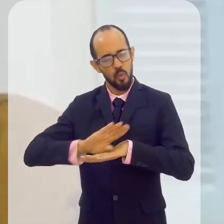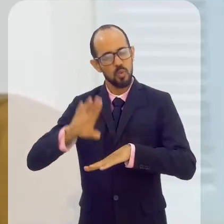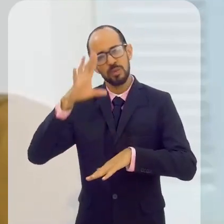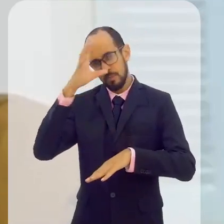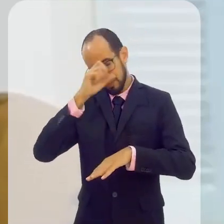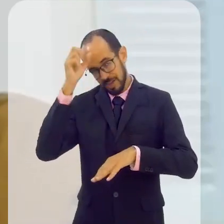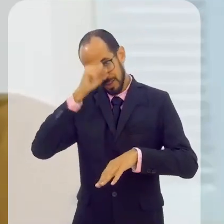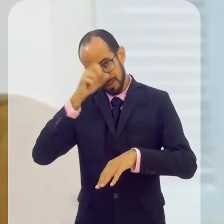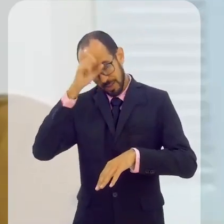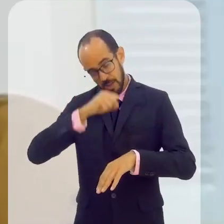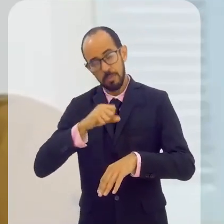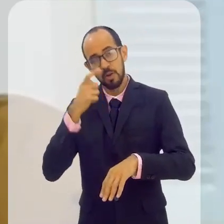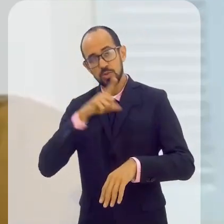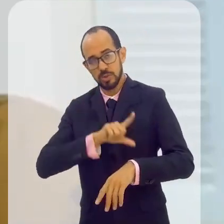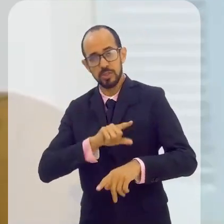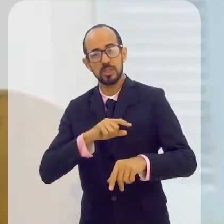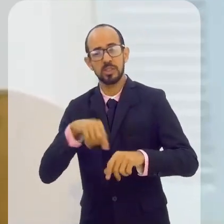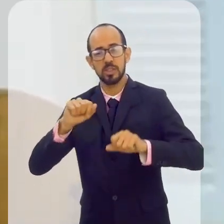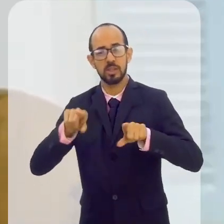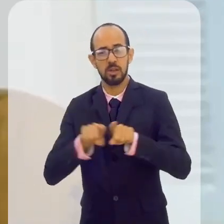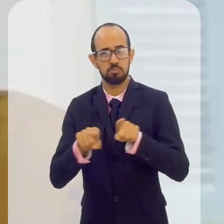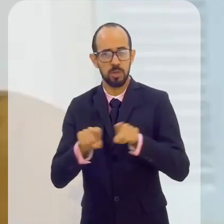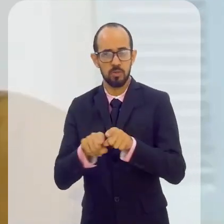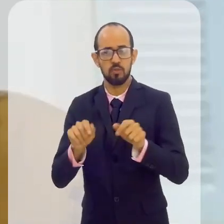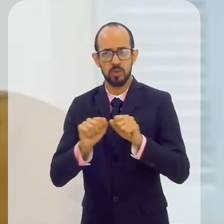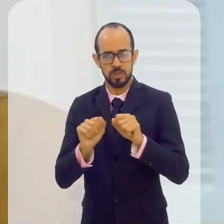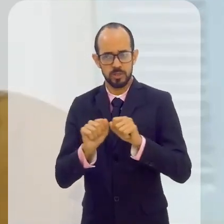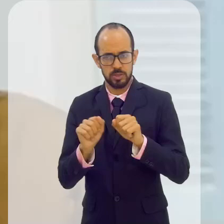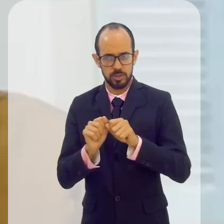da informação e comunicação para